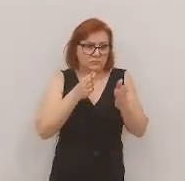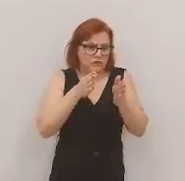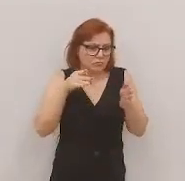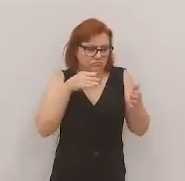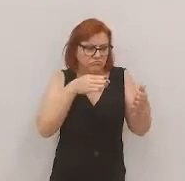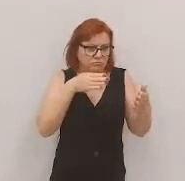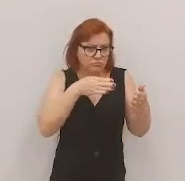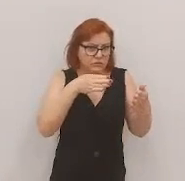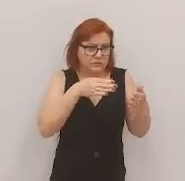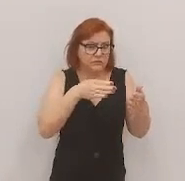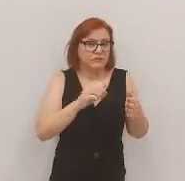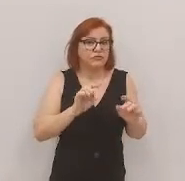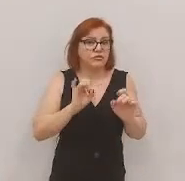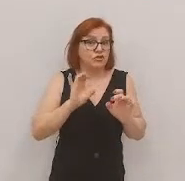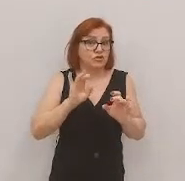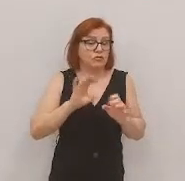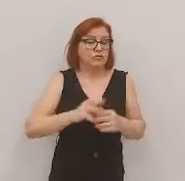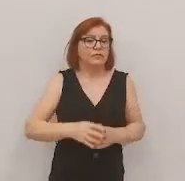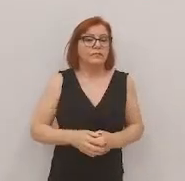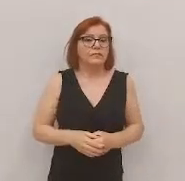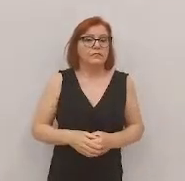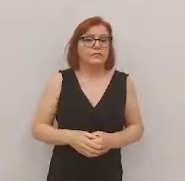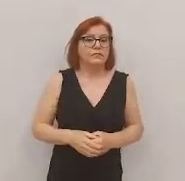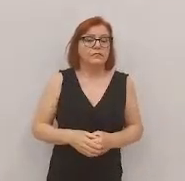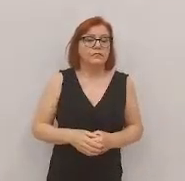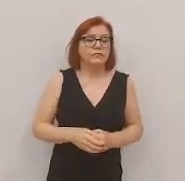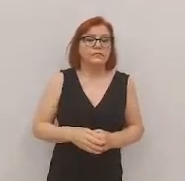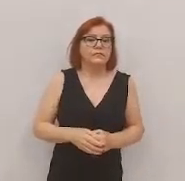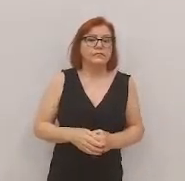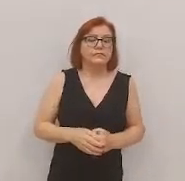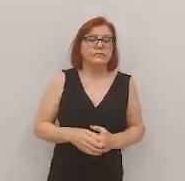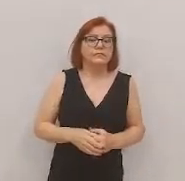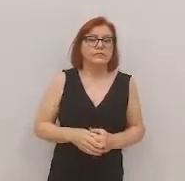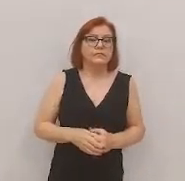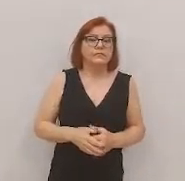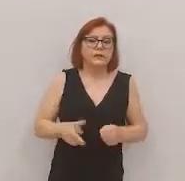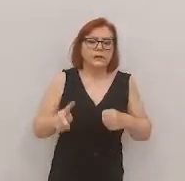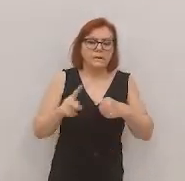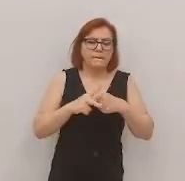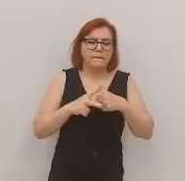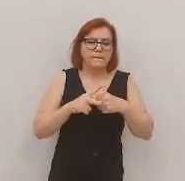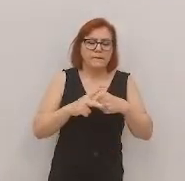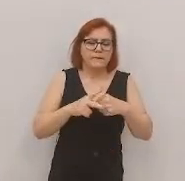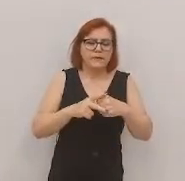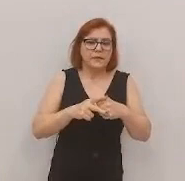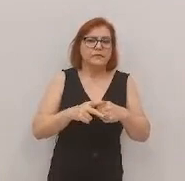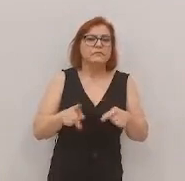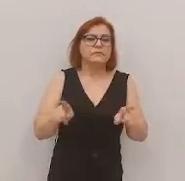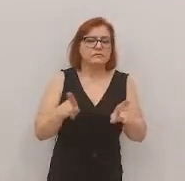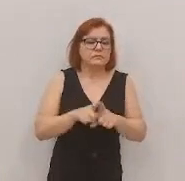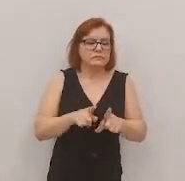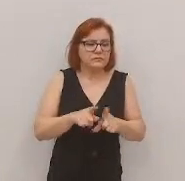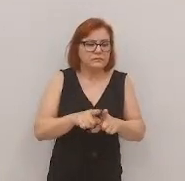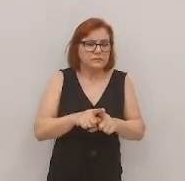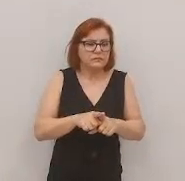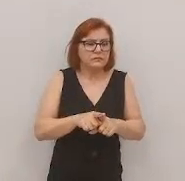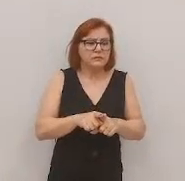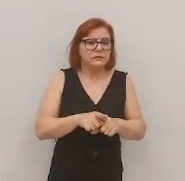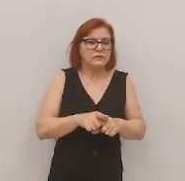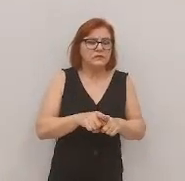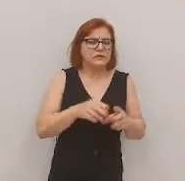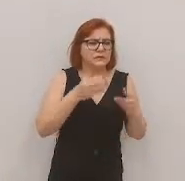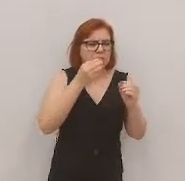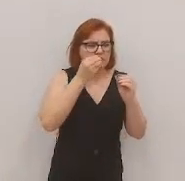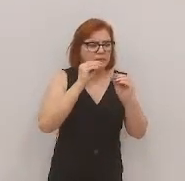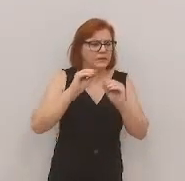aquela negação lá, 3 vezes, Satanás estava por trás daquilo. Satanás estava